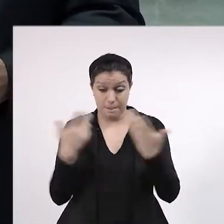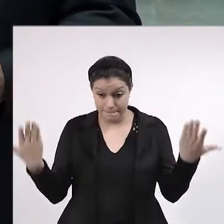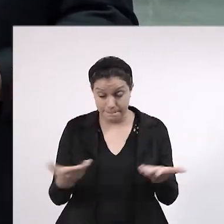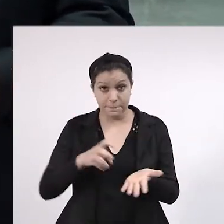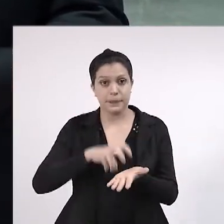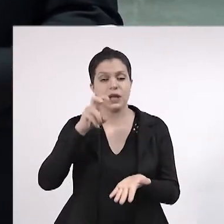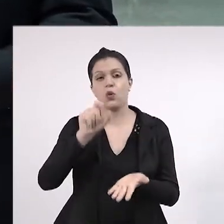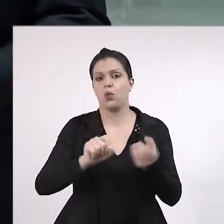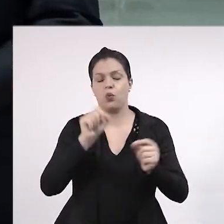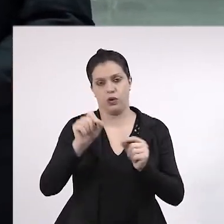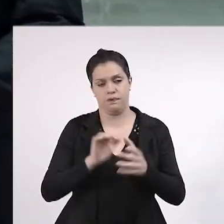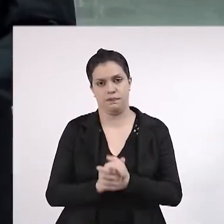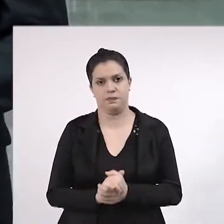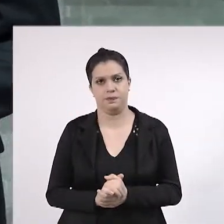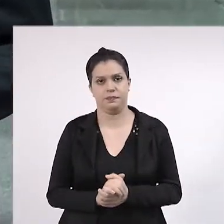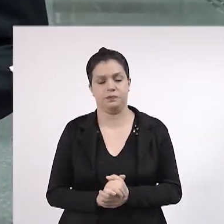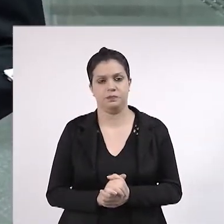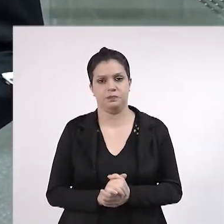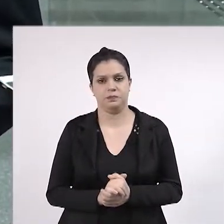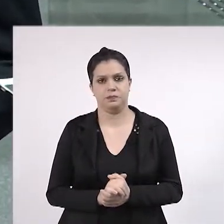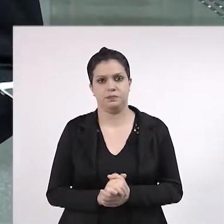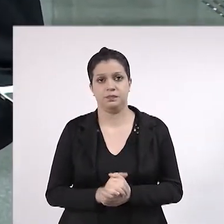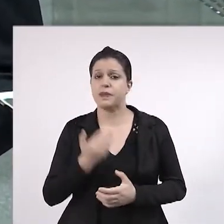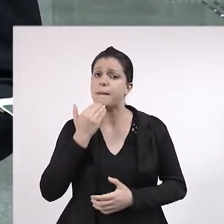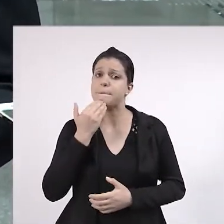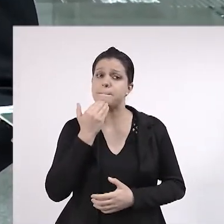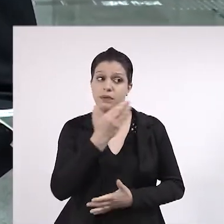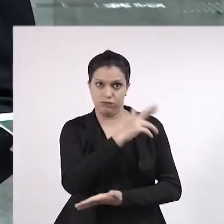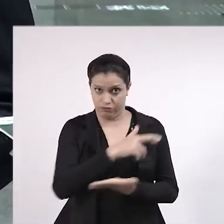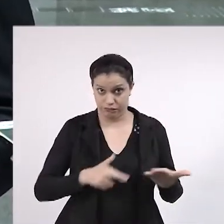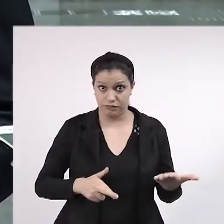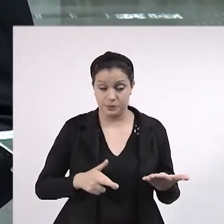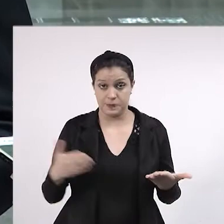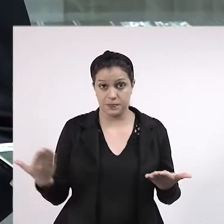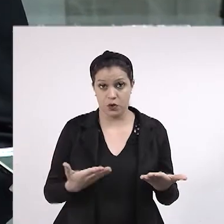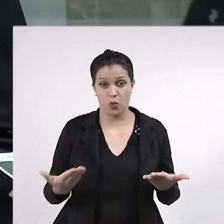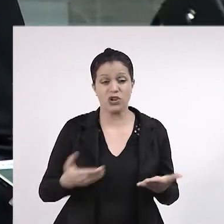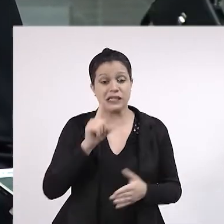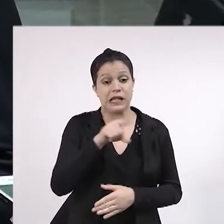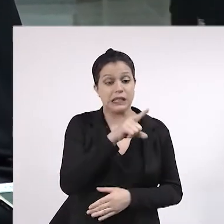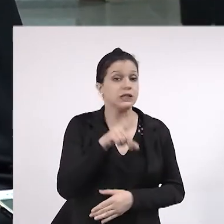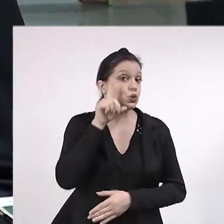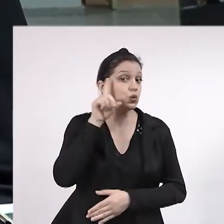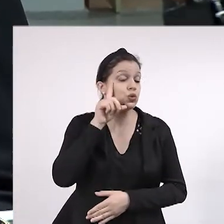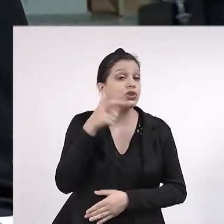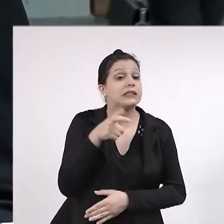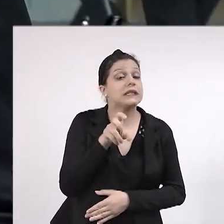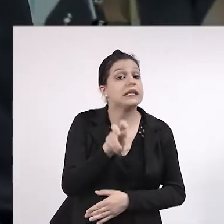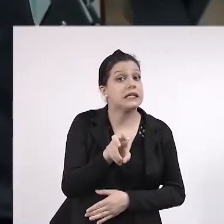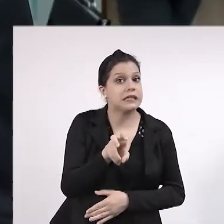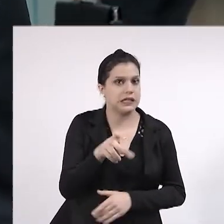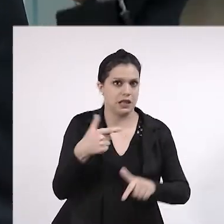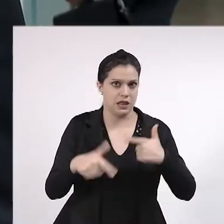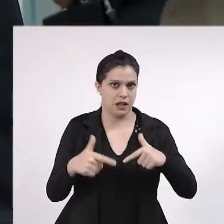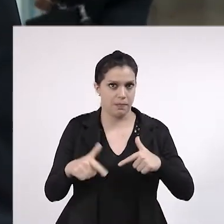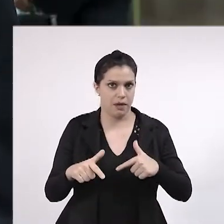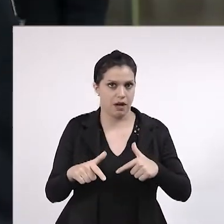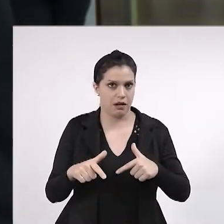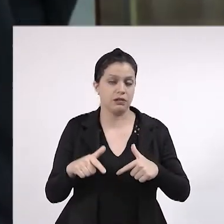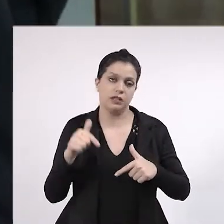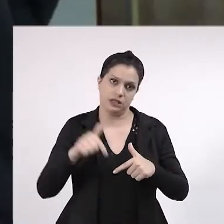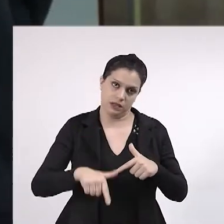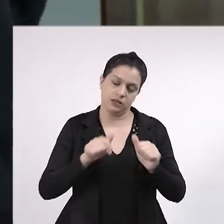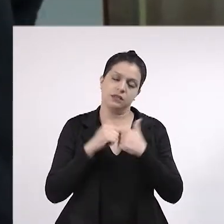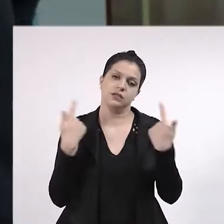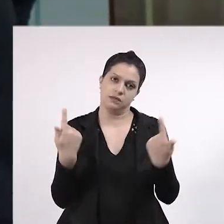Assembleia, hoje pela manhã, entrou com esse requerimento em plenário e suspendeu por 15